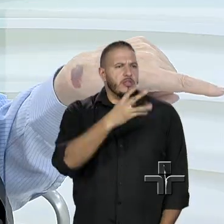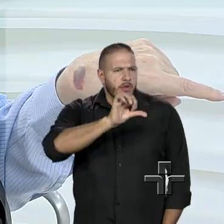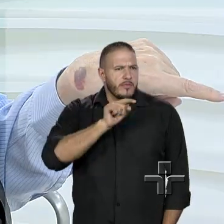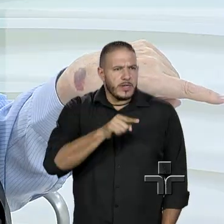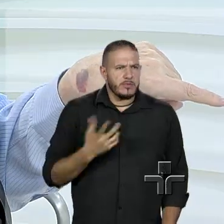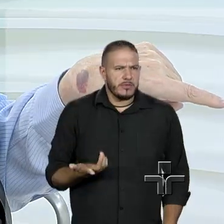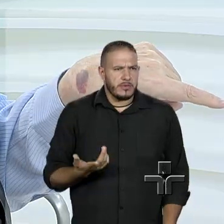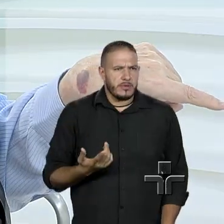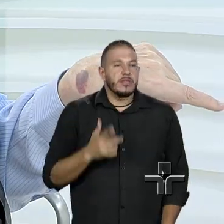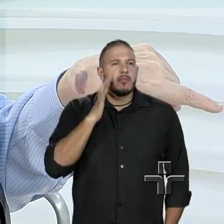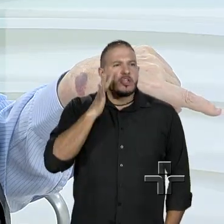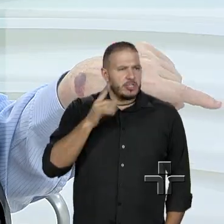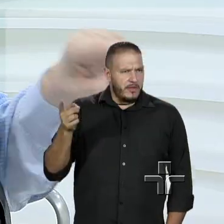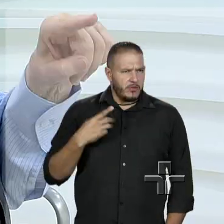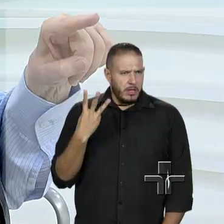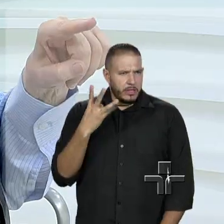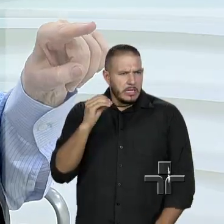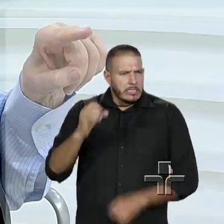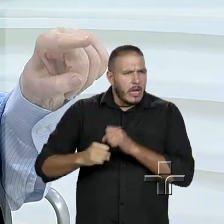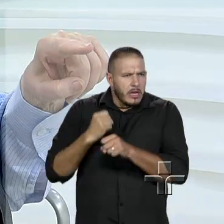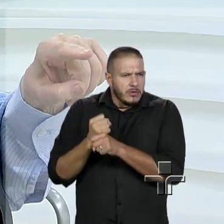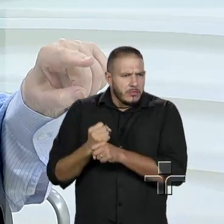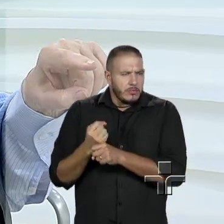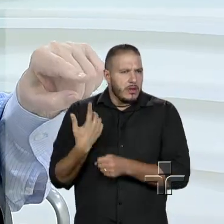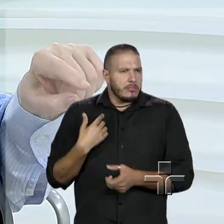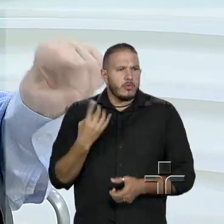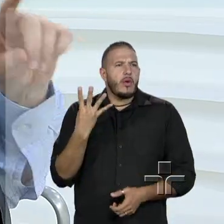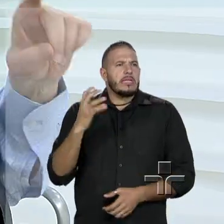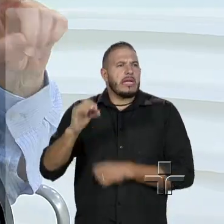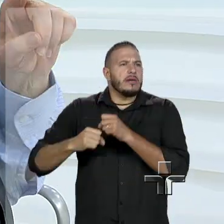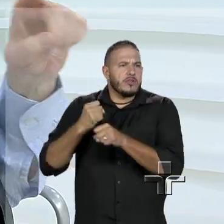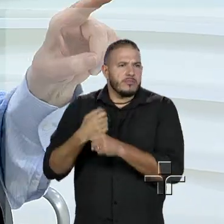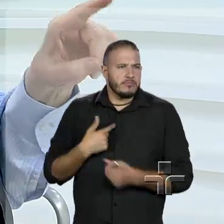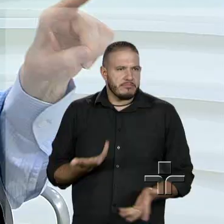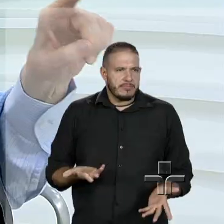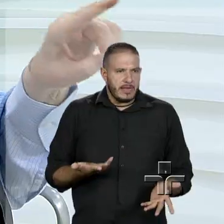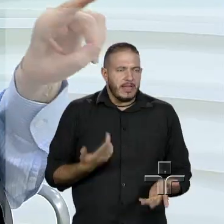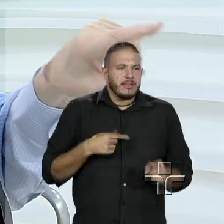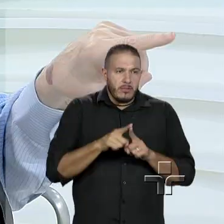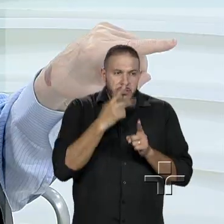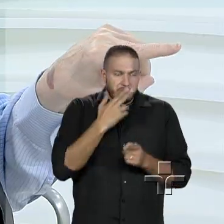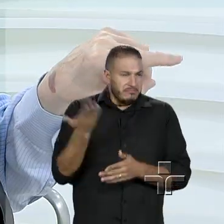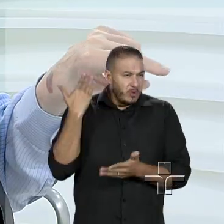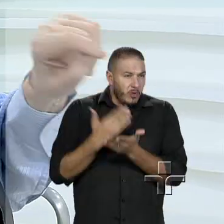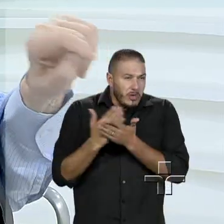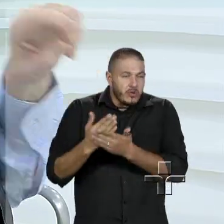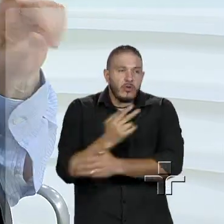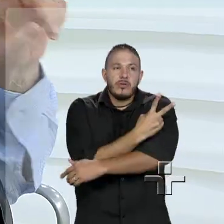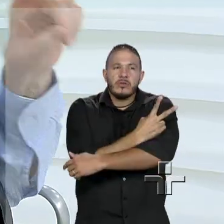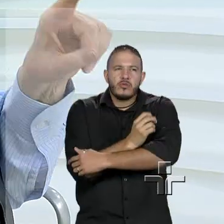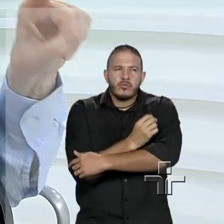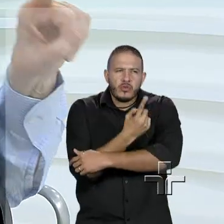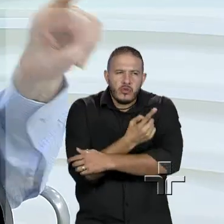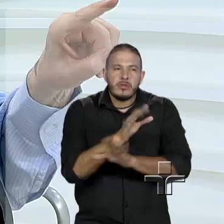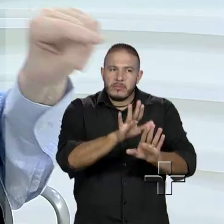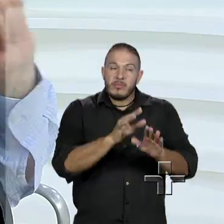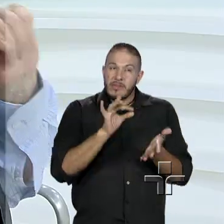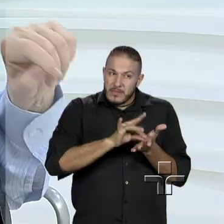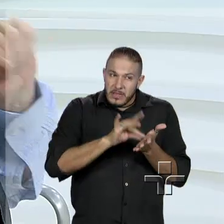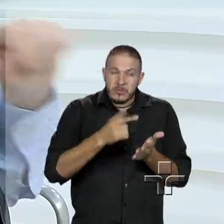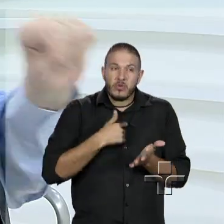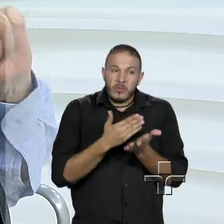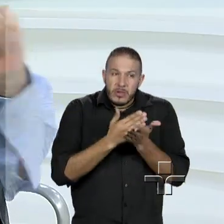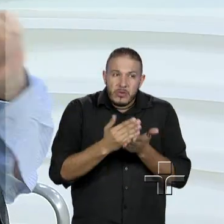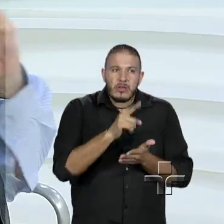chegou 30 anos, 40 anos para chegar nos 20. Então, isso começou em 2001. Aliás, começou, na verdade, quando